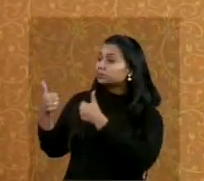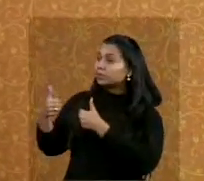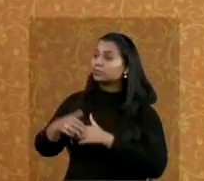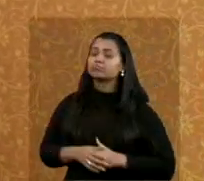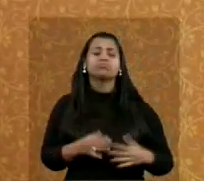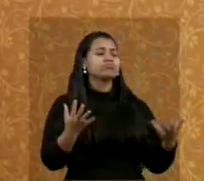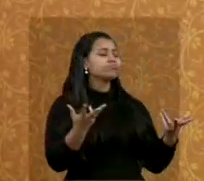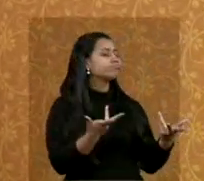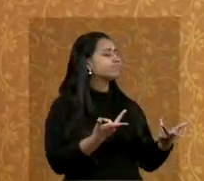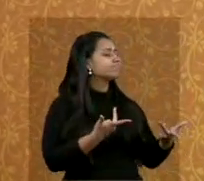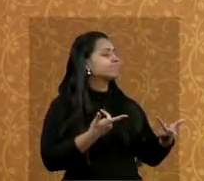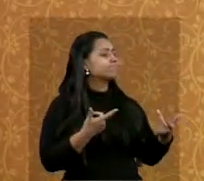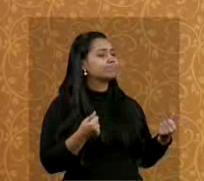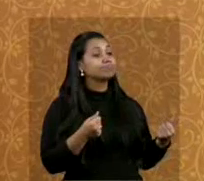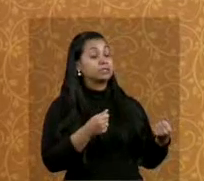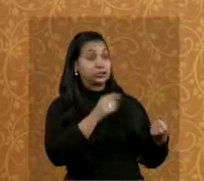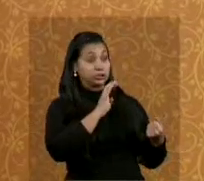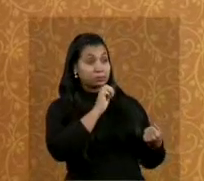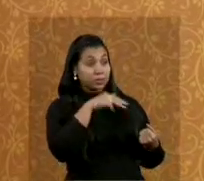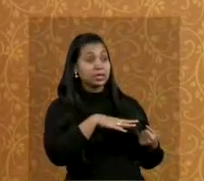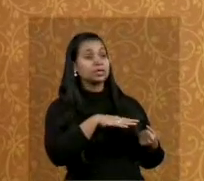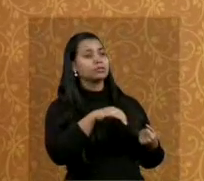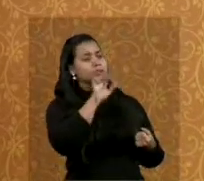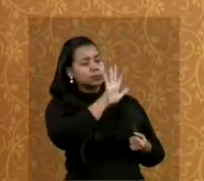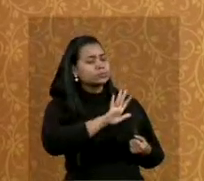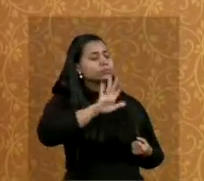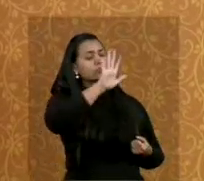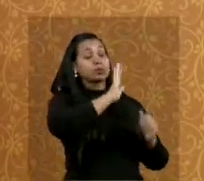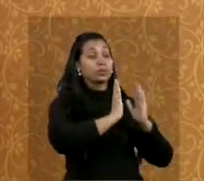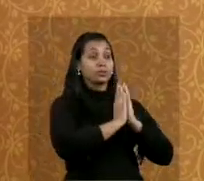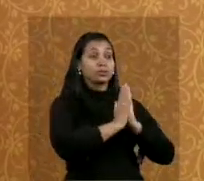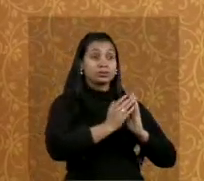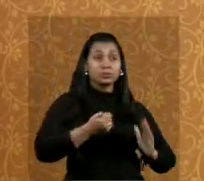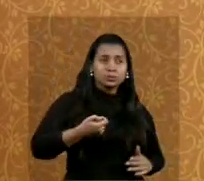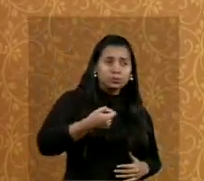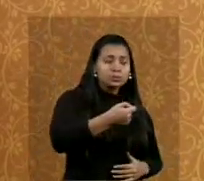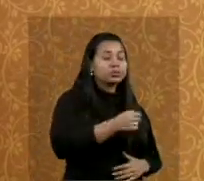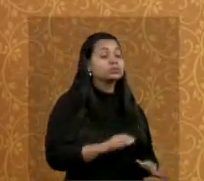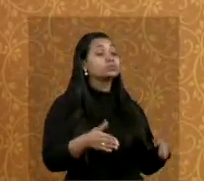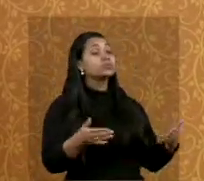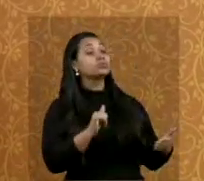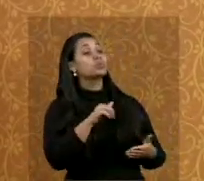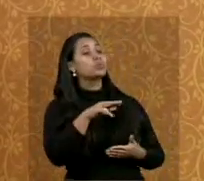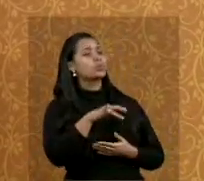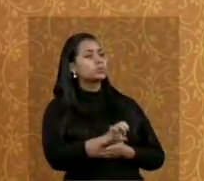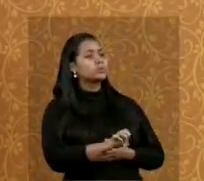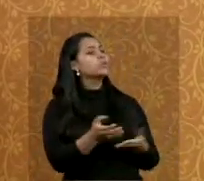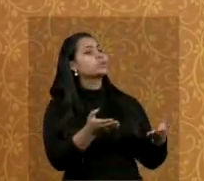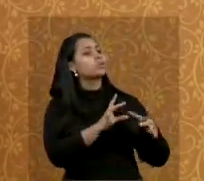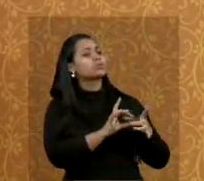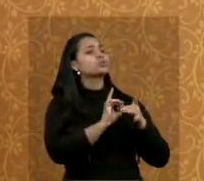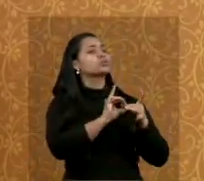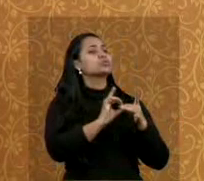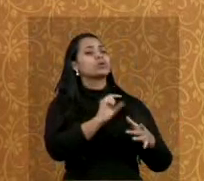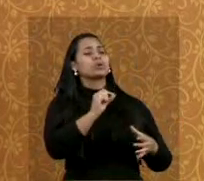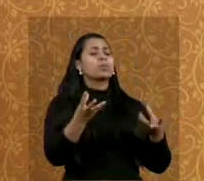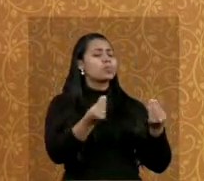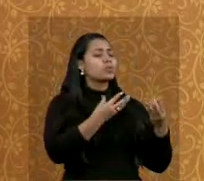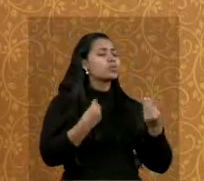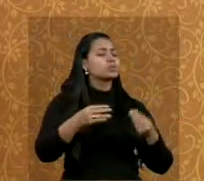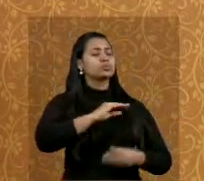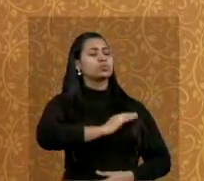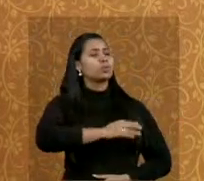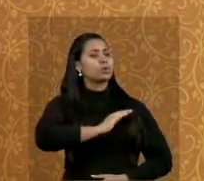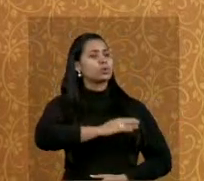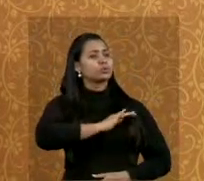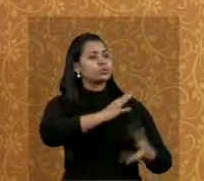que maravilha! Direto de Belém, o Brasil de Norte a Sul, rezando o Santo Terço. Ione, agora unida a milhões de